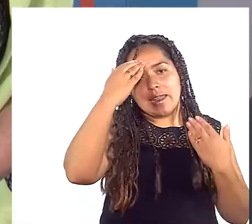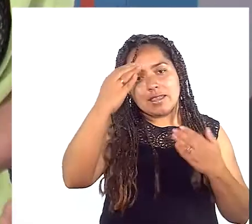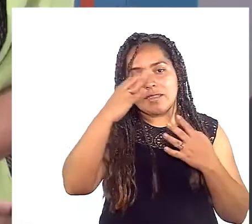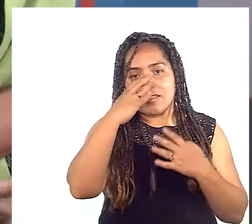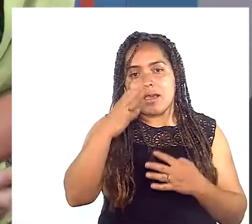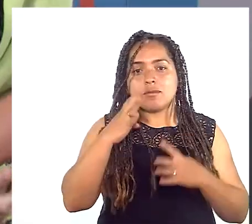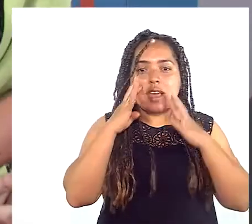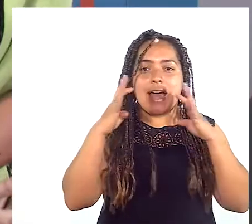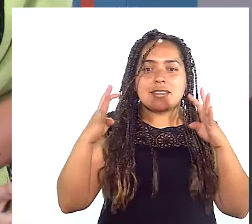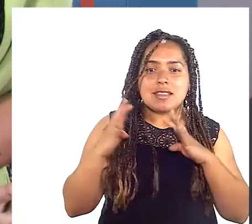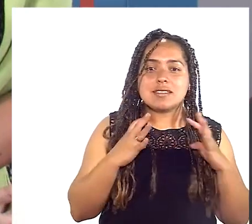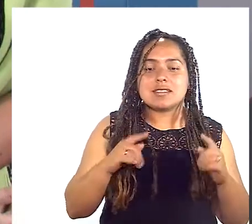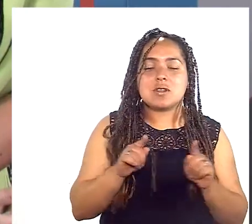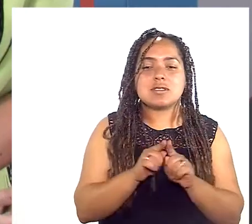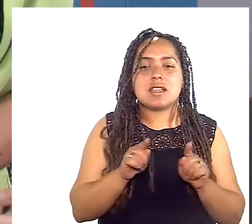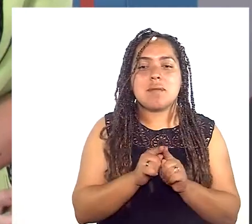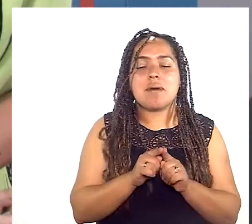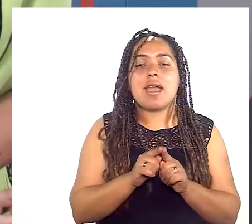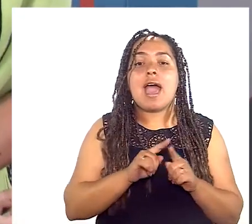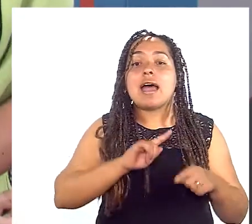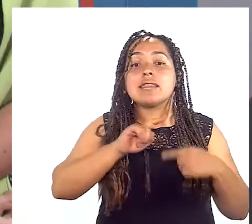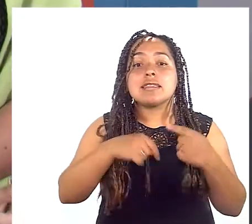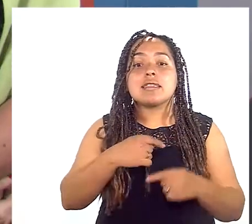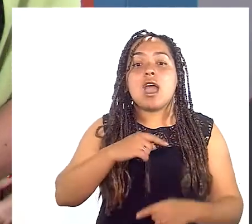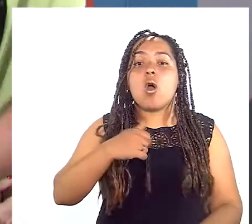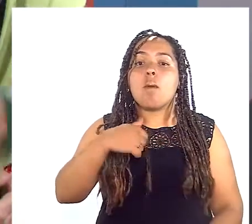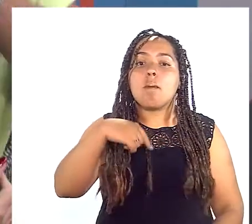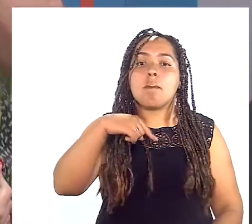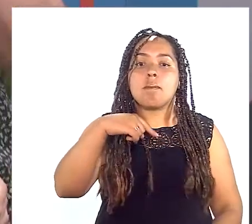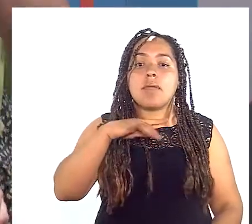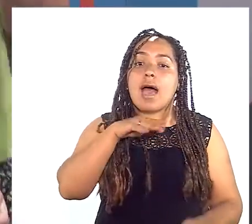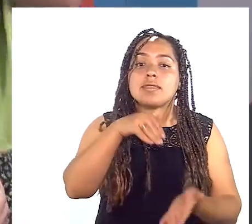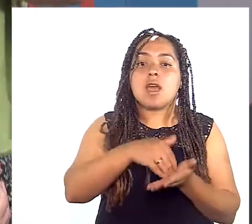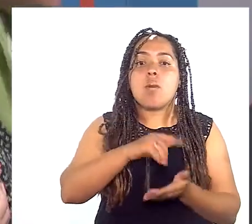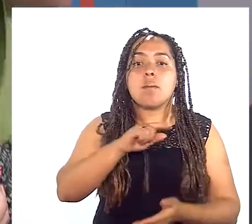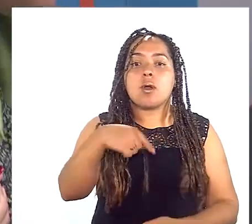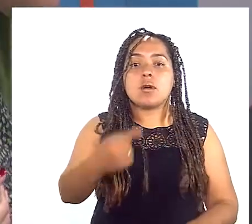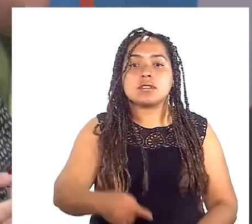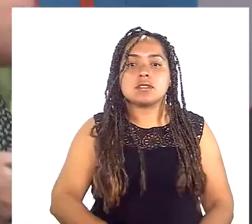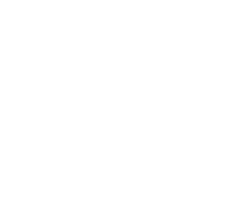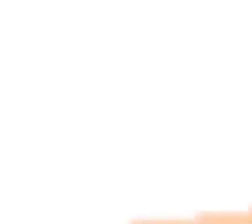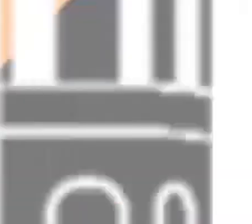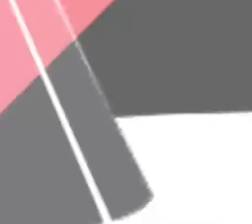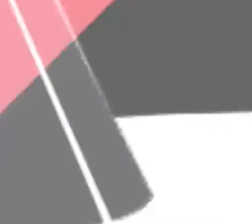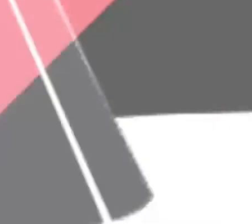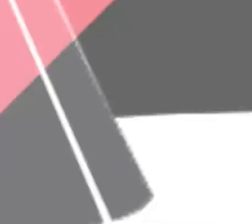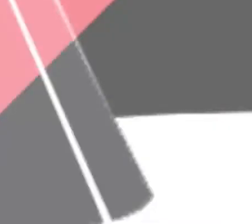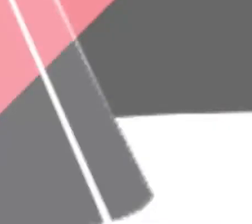agradecemos a sua audiência, fiquem com Deus e até o próximo Alerj Entrevista. Até lá.